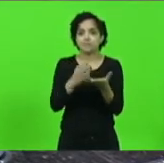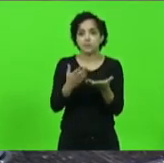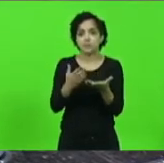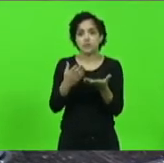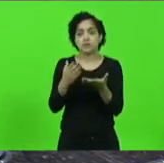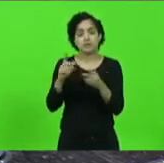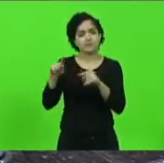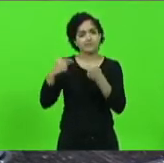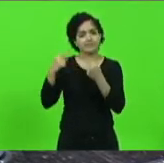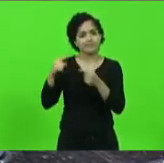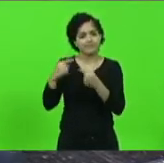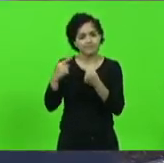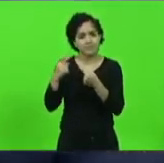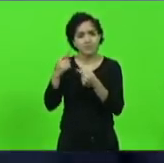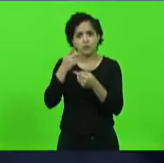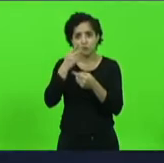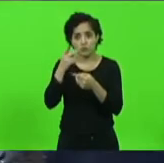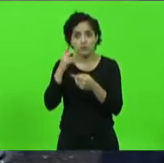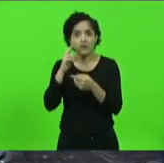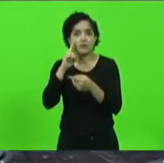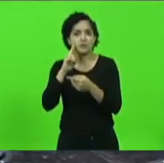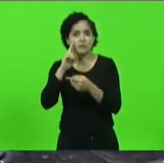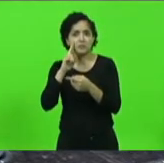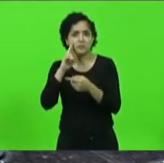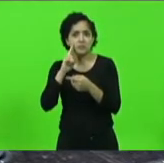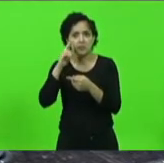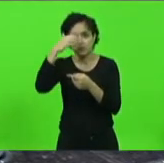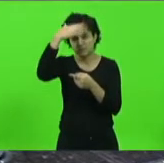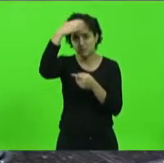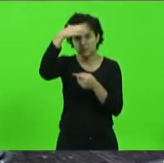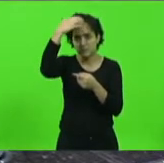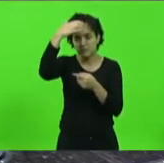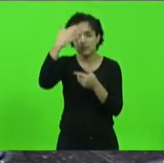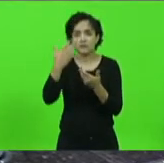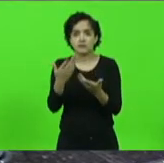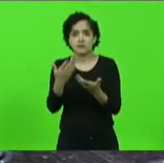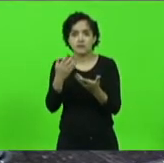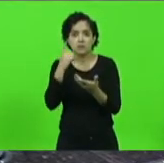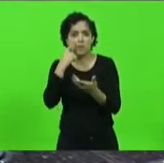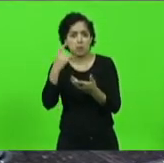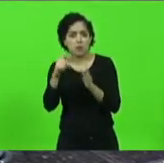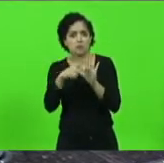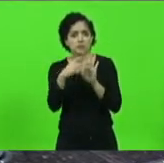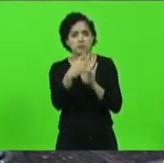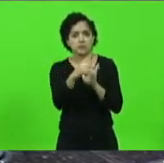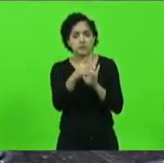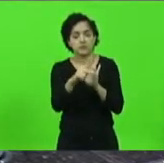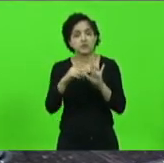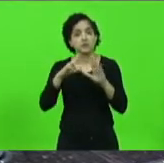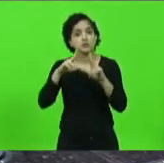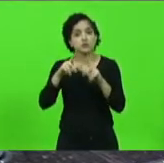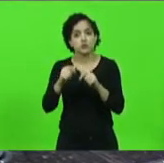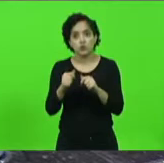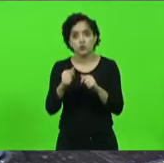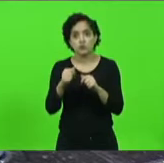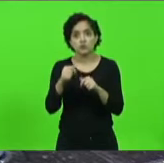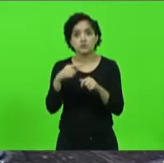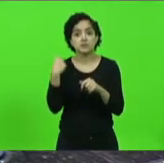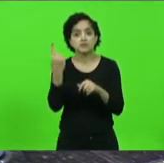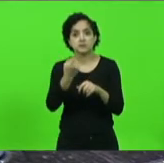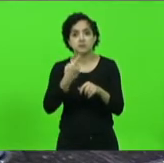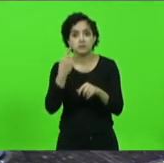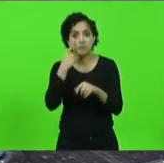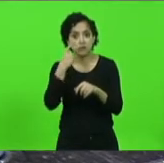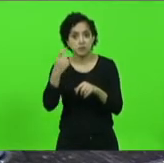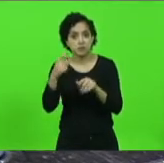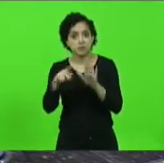quando eu vejo o deputado Ivan dizendo que o deputado Coronel Mocelinho está aqui em favor dos seus próprios interesses, todos, senhores, que estão nessa casa, estão aqui em favor dos